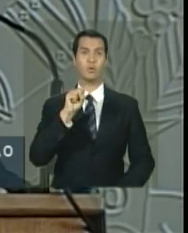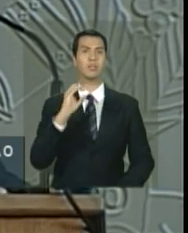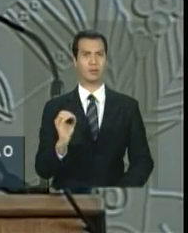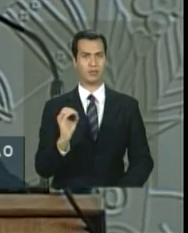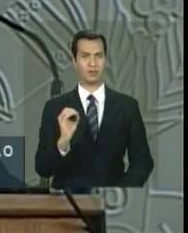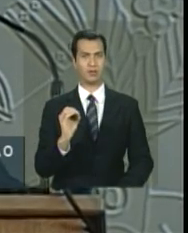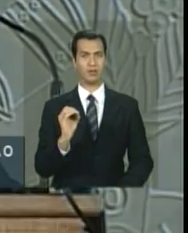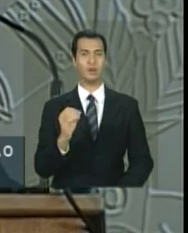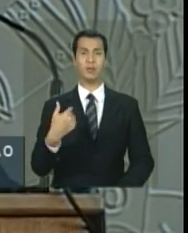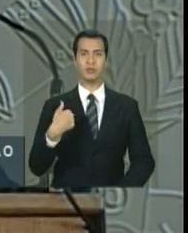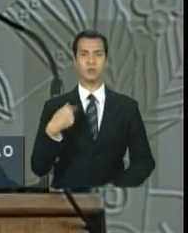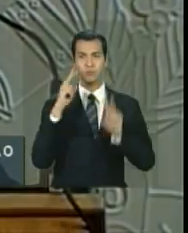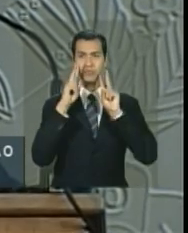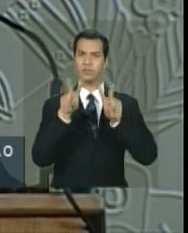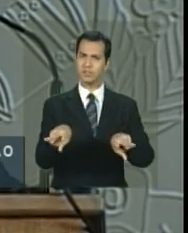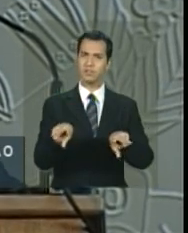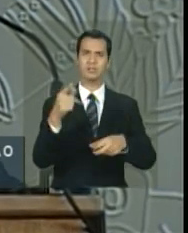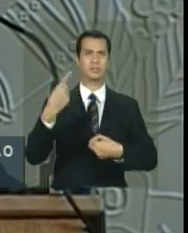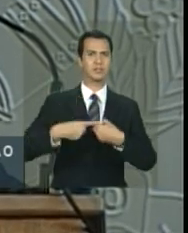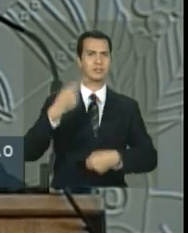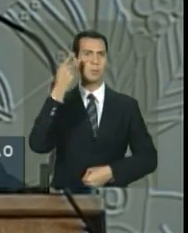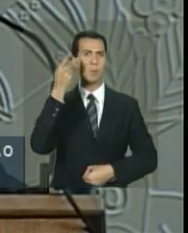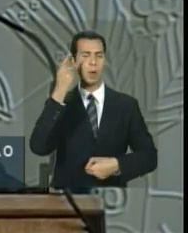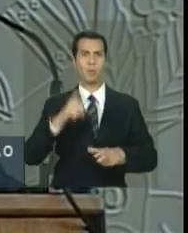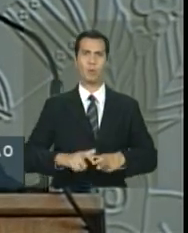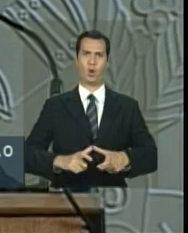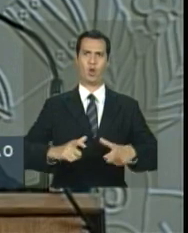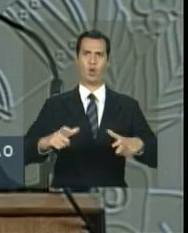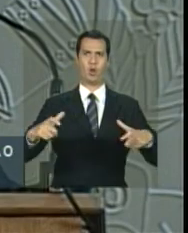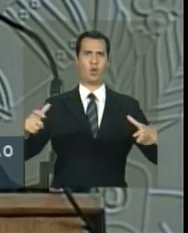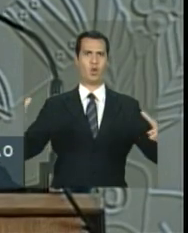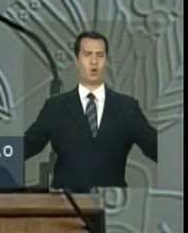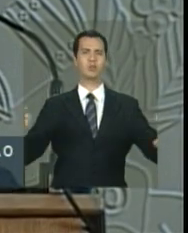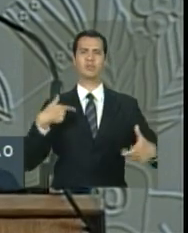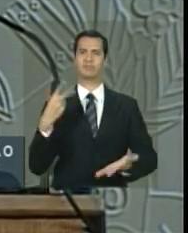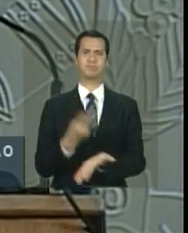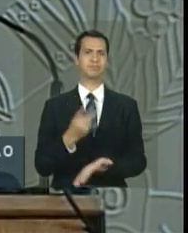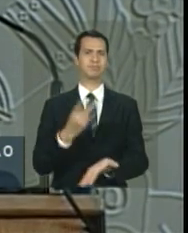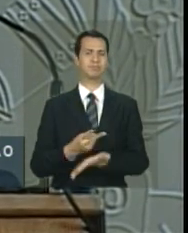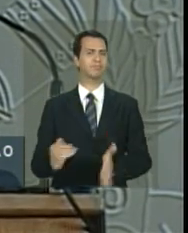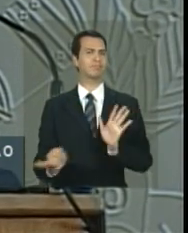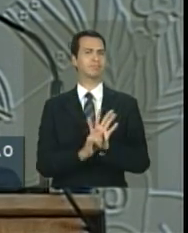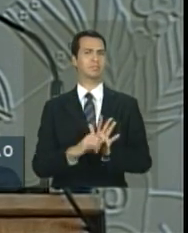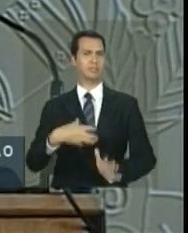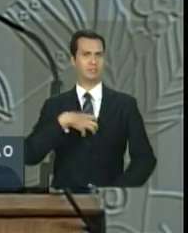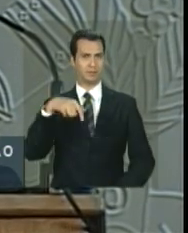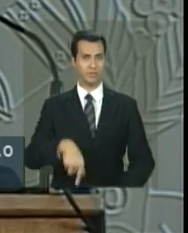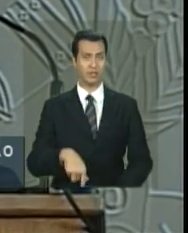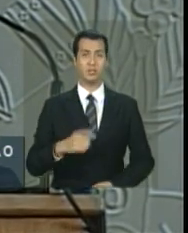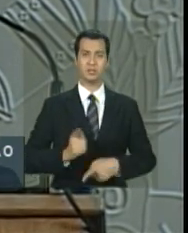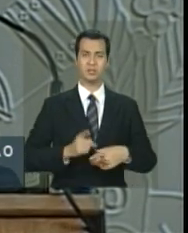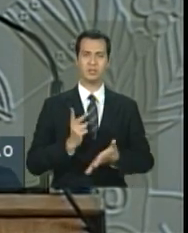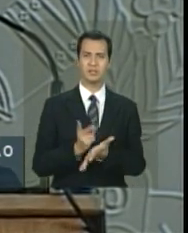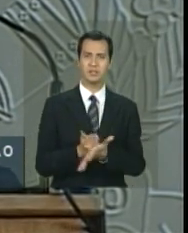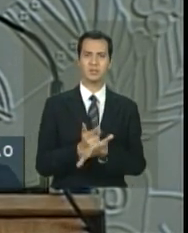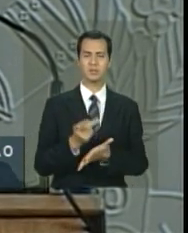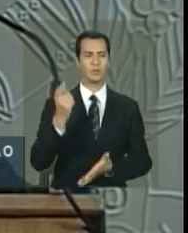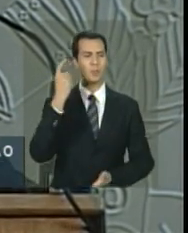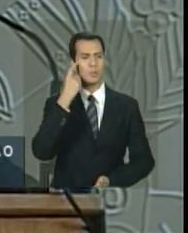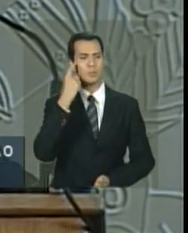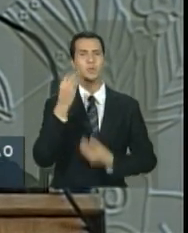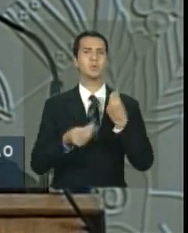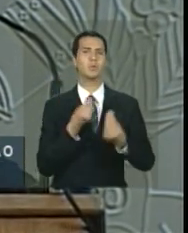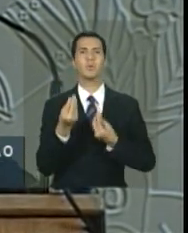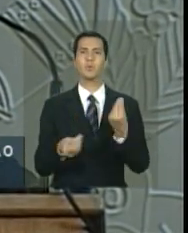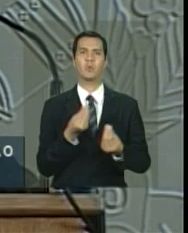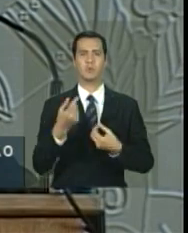fiz, eu vi São Paulo crescer. E vocês não podem imaginar, todas as vezes que eu penso sobre São Paulo, a força que tem essa